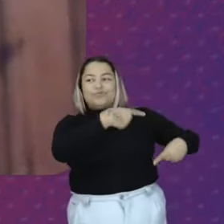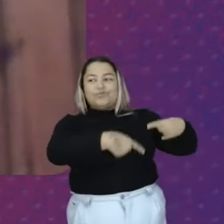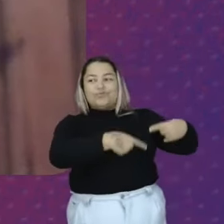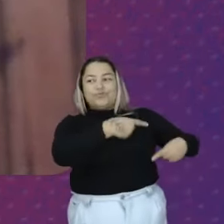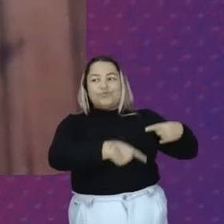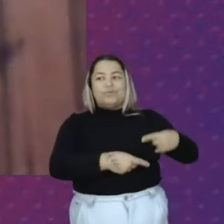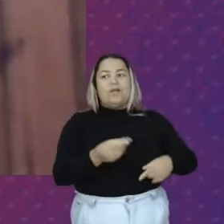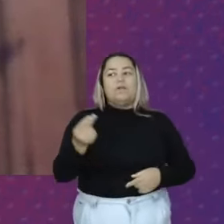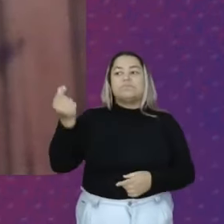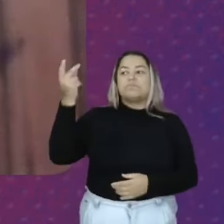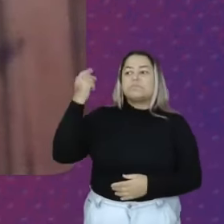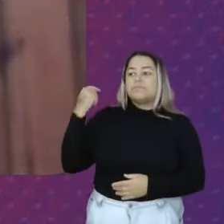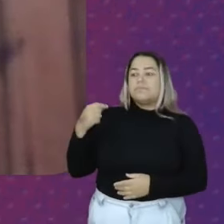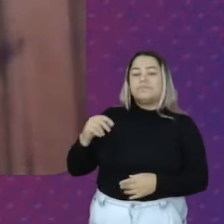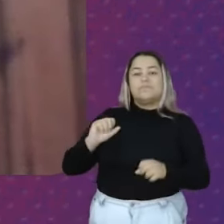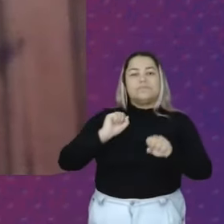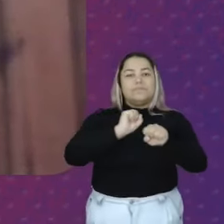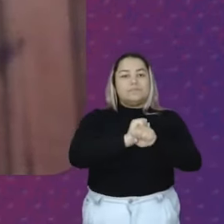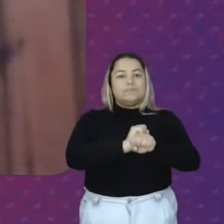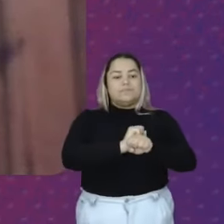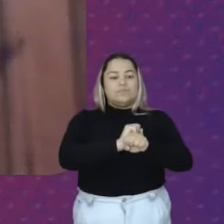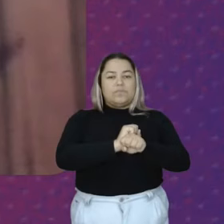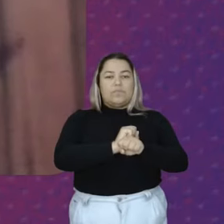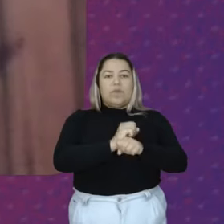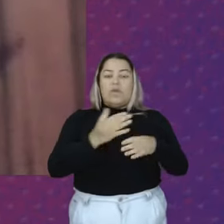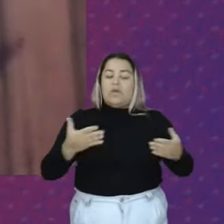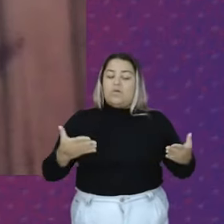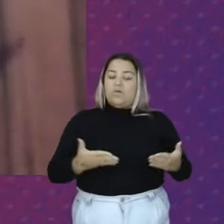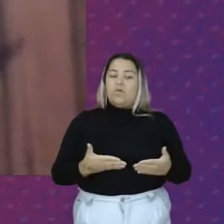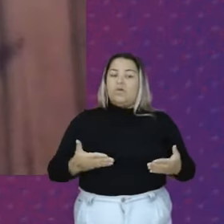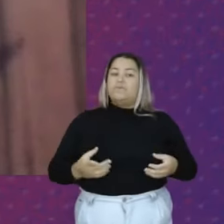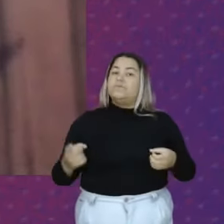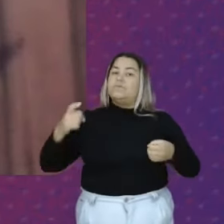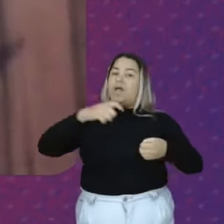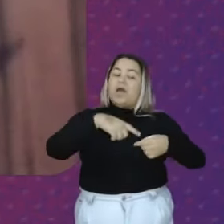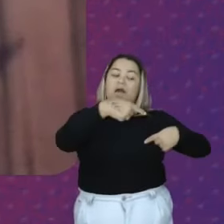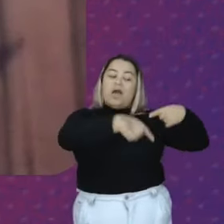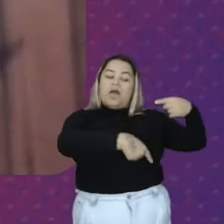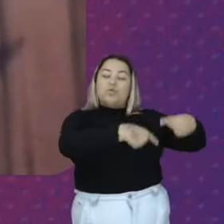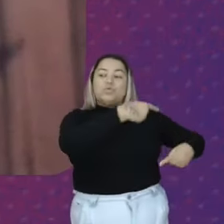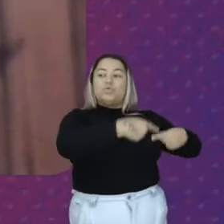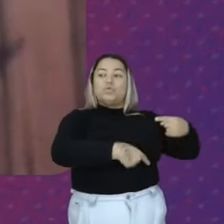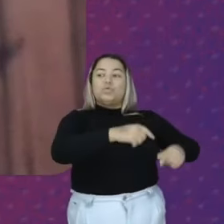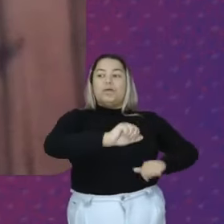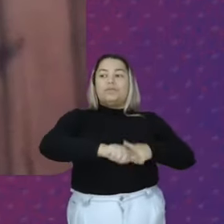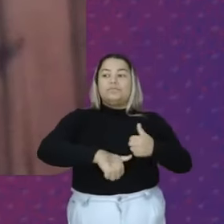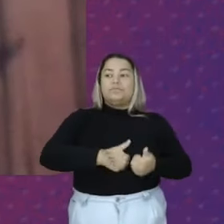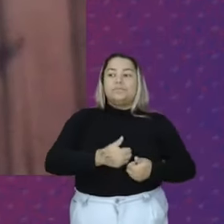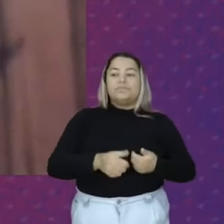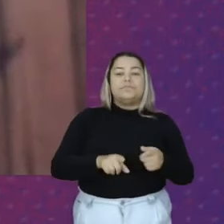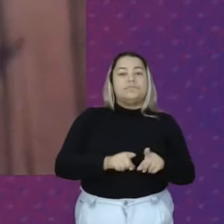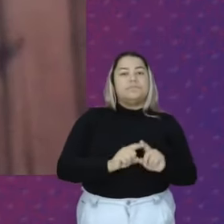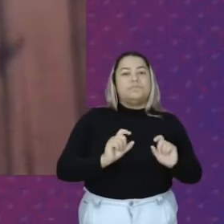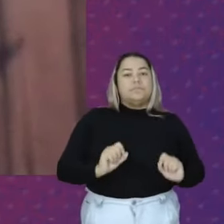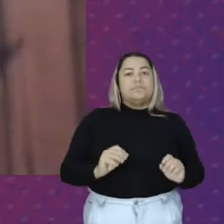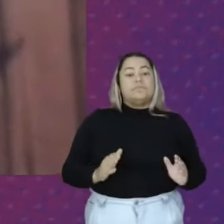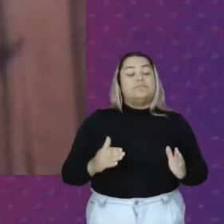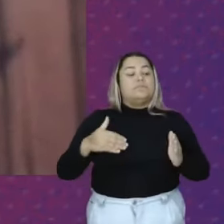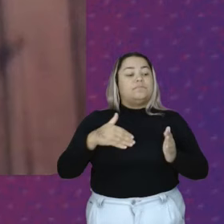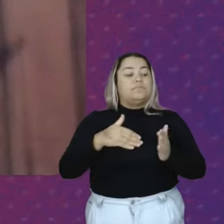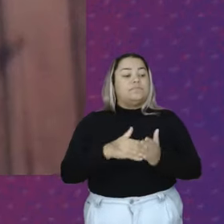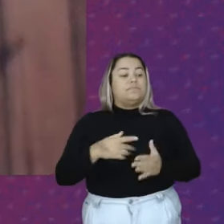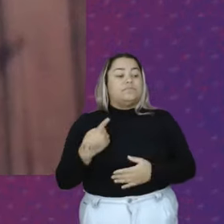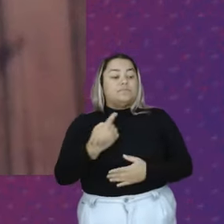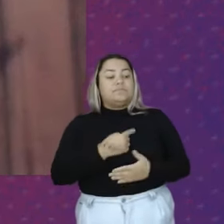aí foi parado o processo e agora estamos voltando à discussão da avaliação biopsicosocial através da nossa secretaria da